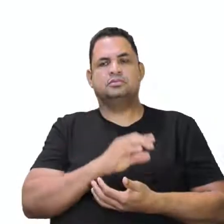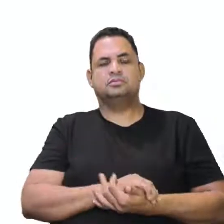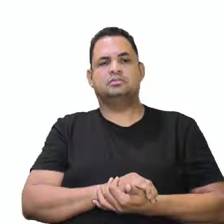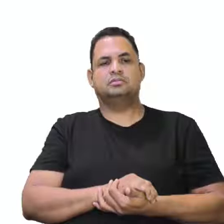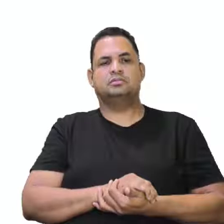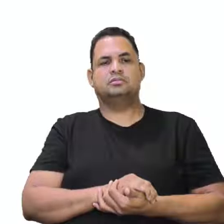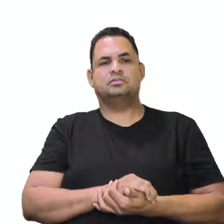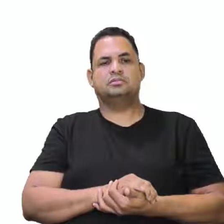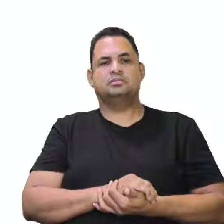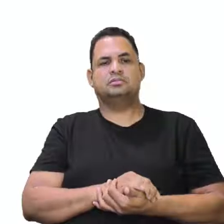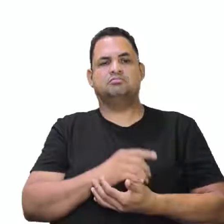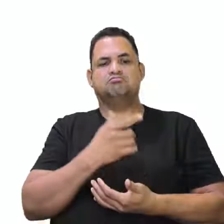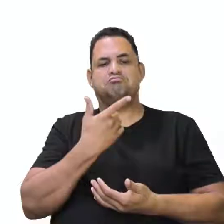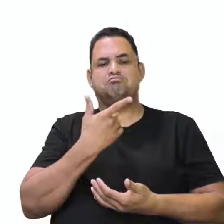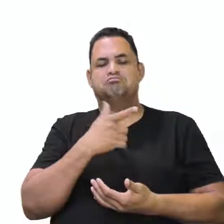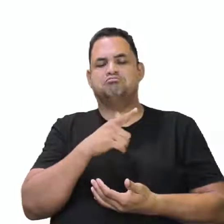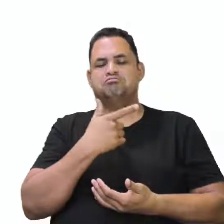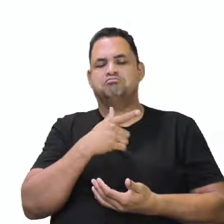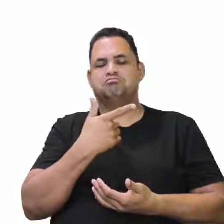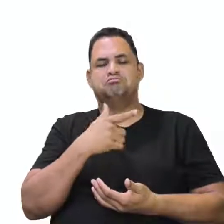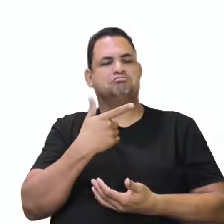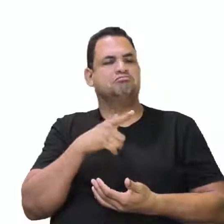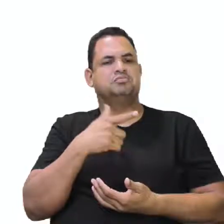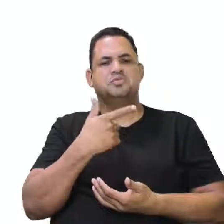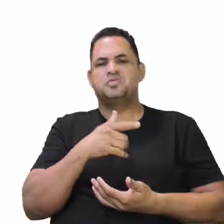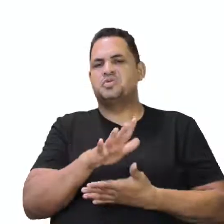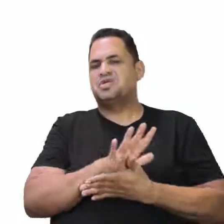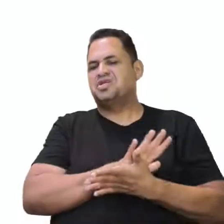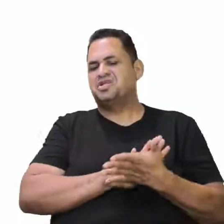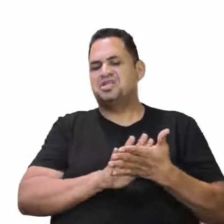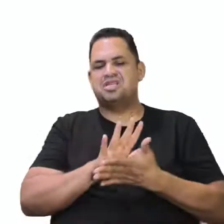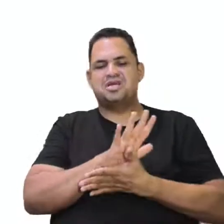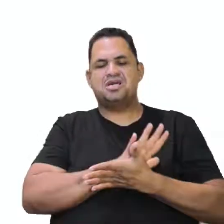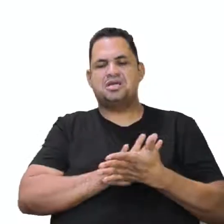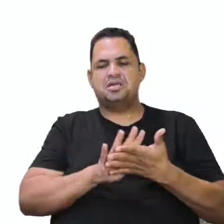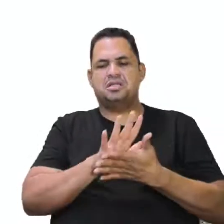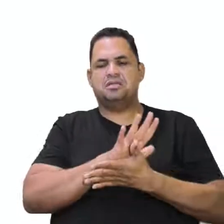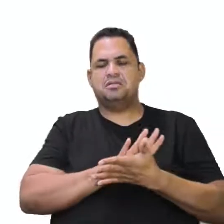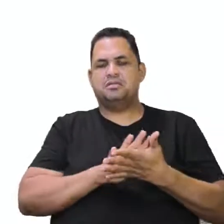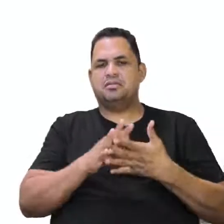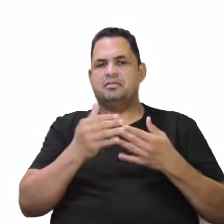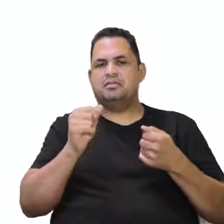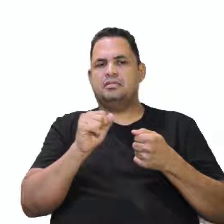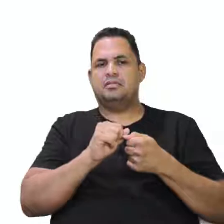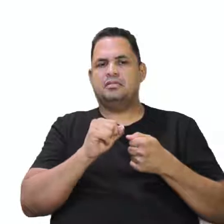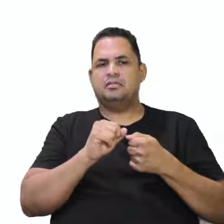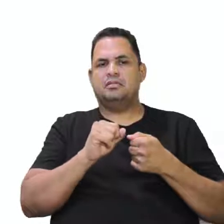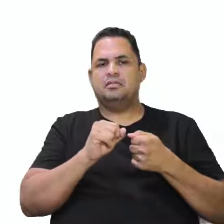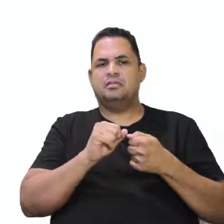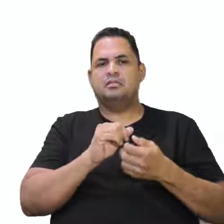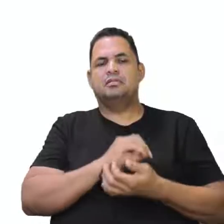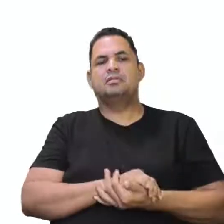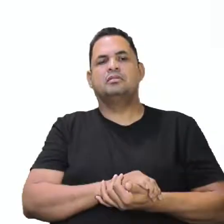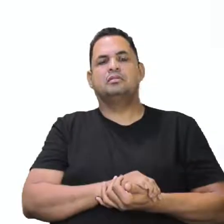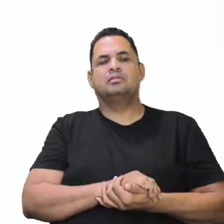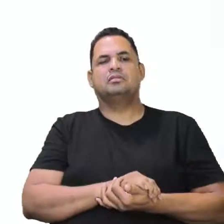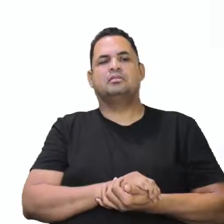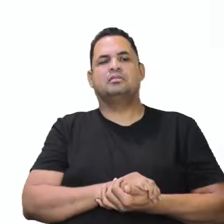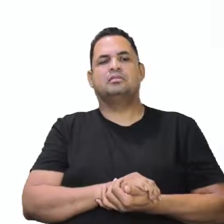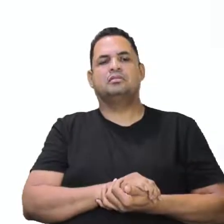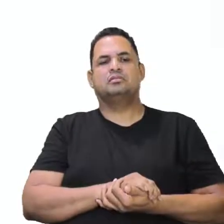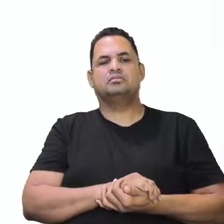Olha isso. Não tem nada para fazer. Presta atenção nesse não aqui. E presta atenção nesse nada